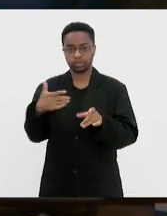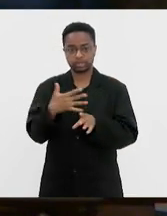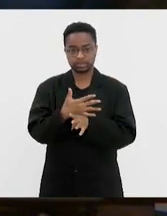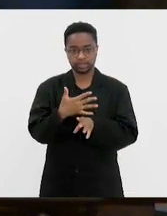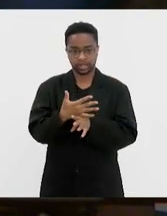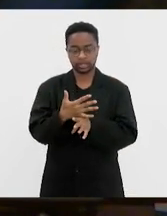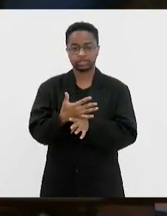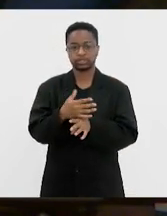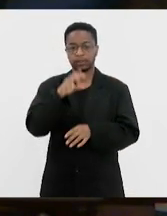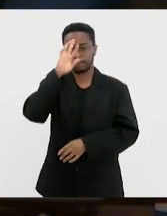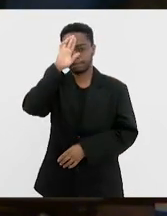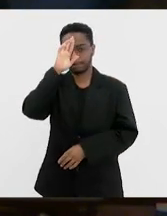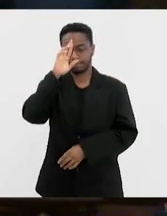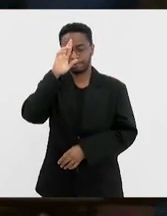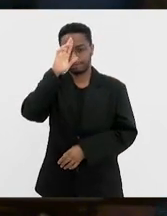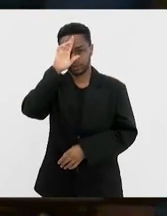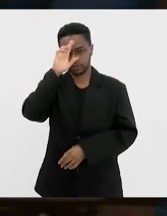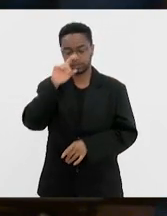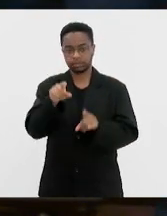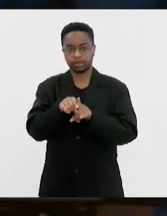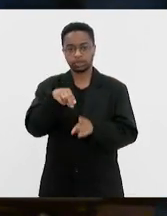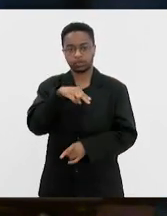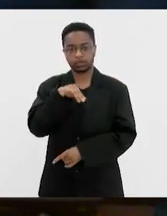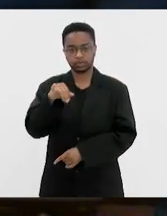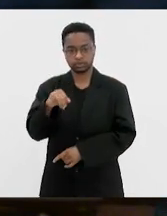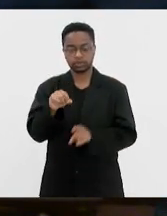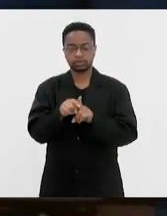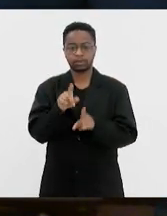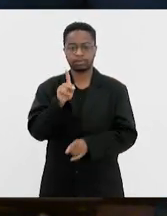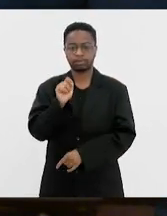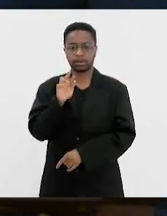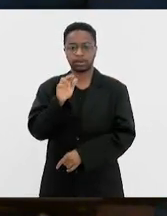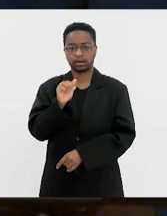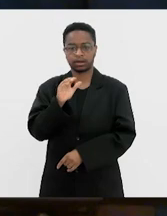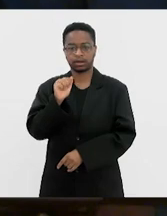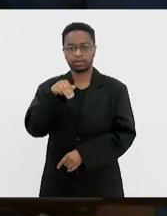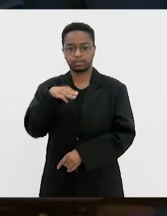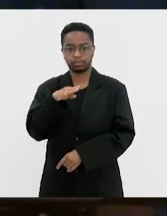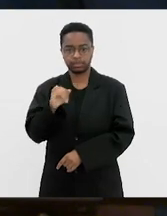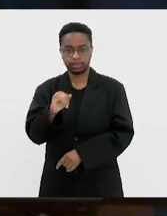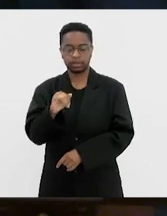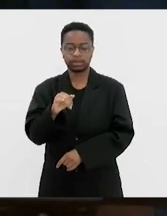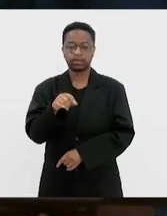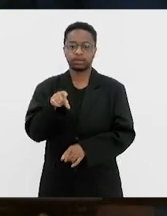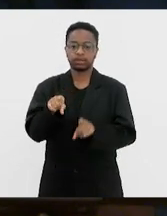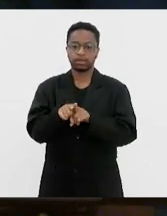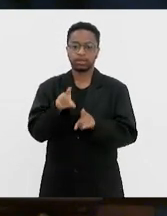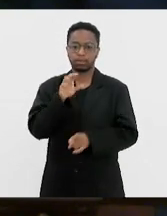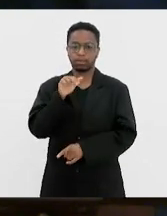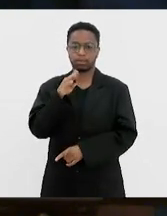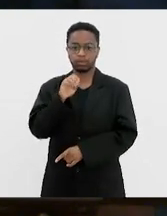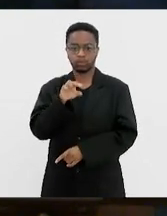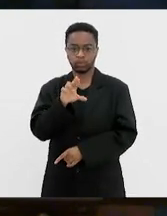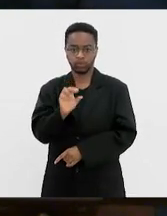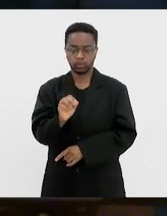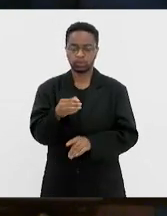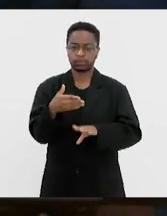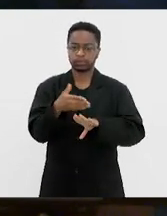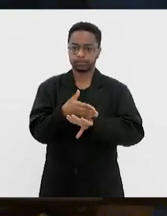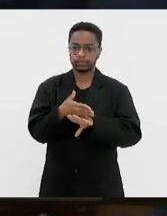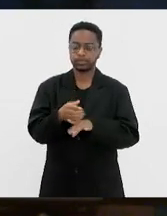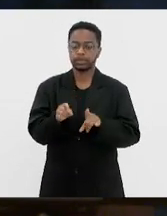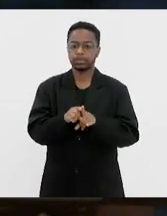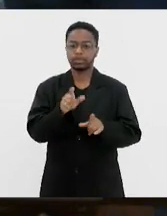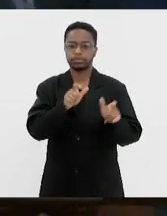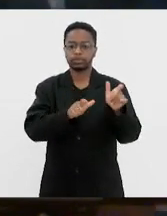está aqui o Hernandes também de Paracambi, está ali o PH, está ali o Gordo Reboque, né? As pessoas que me ajudaram a estar